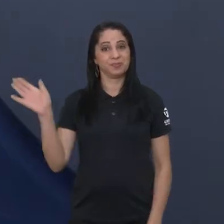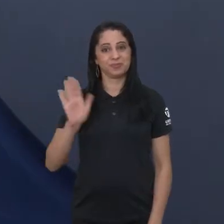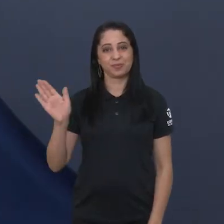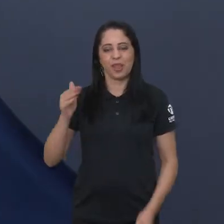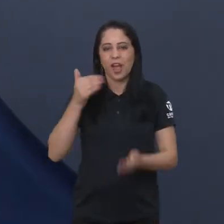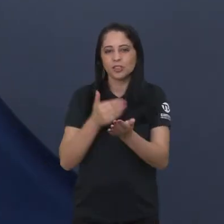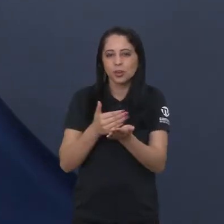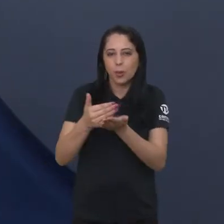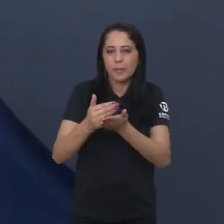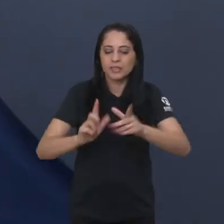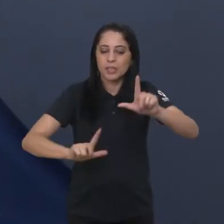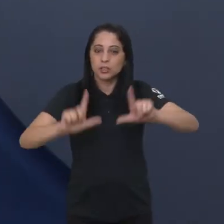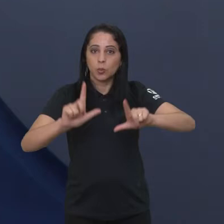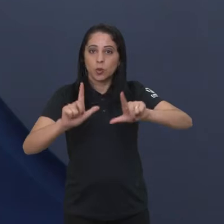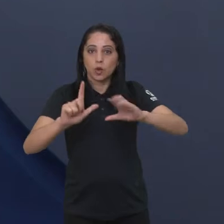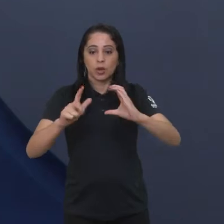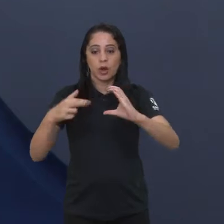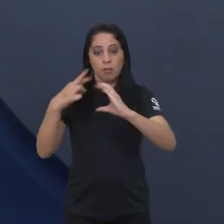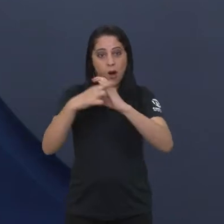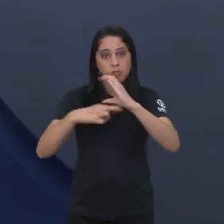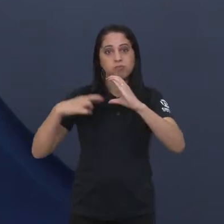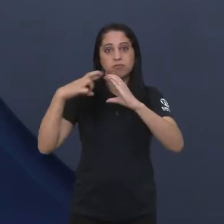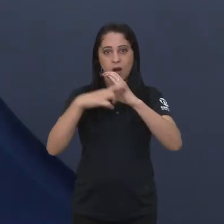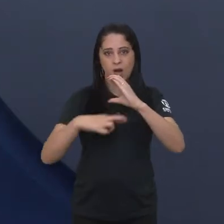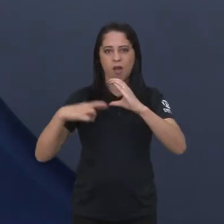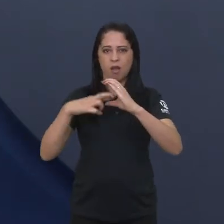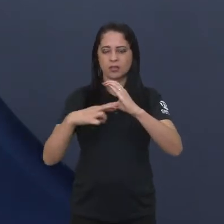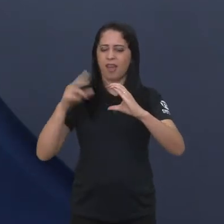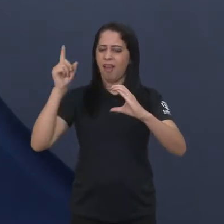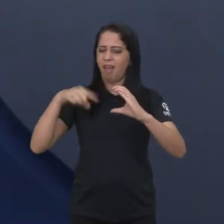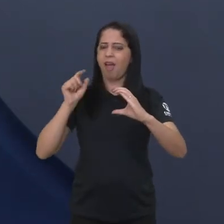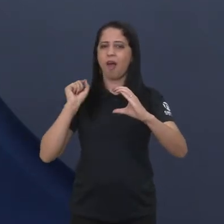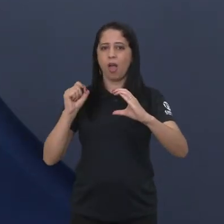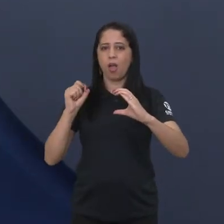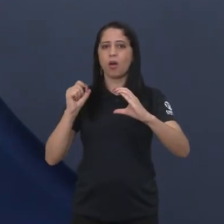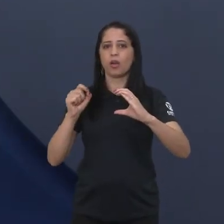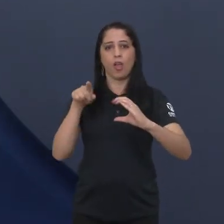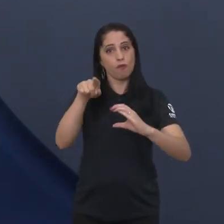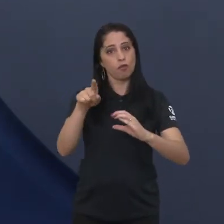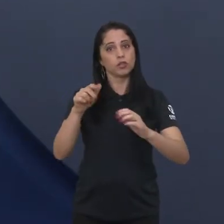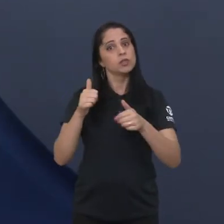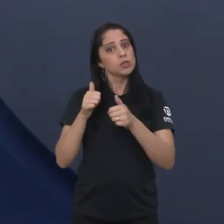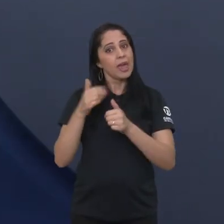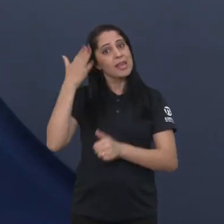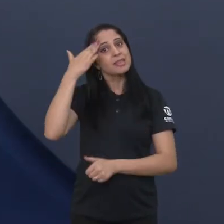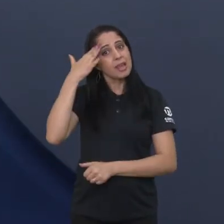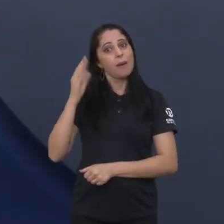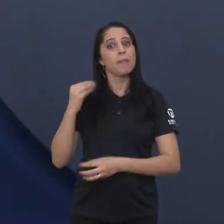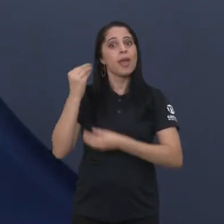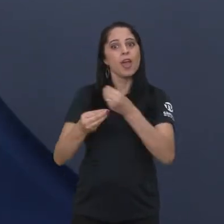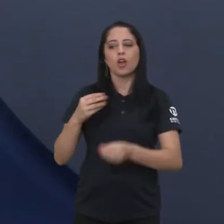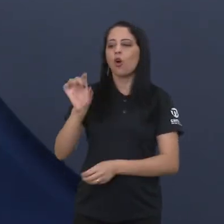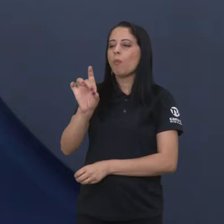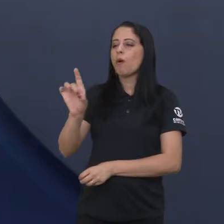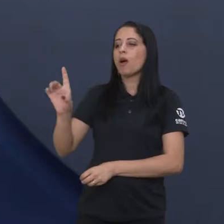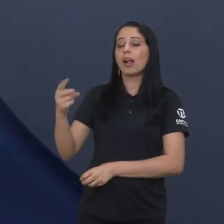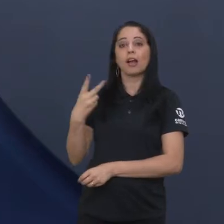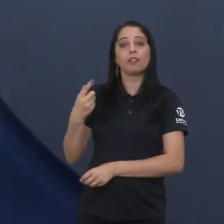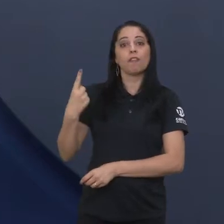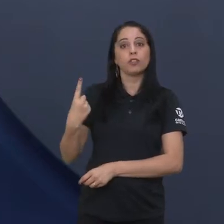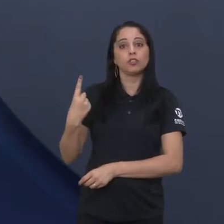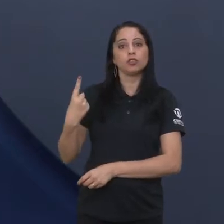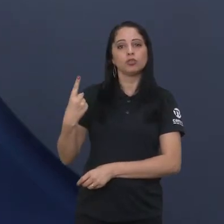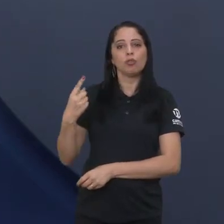Olá, começa agora o programa Câmara Fiscaliza, que será um espaço para você acompanhar de perto como cada um dos